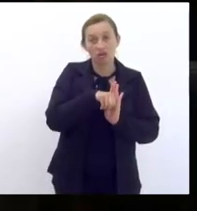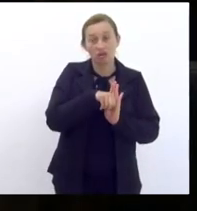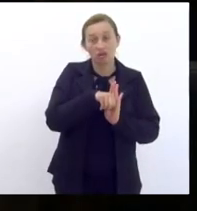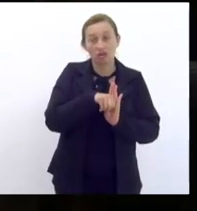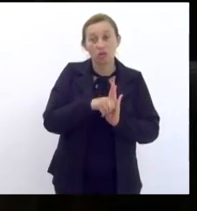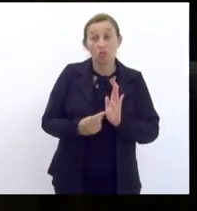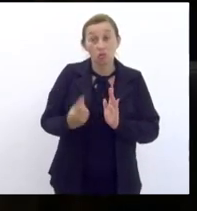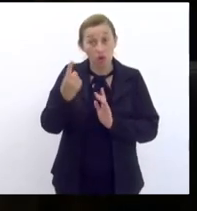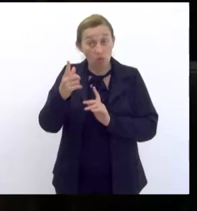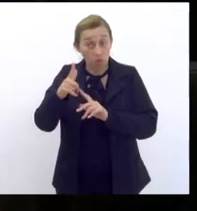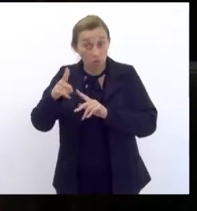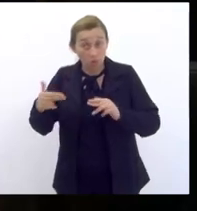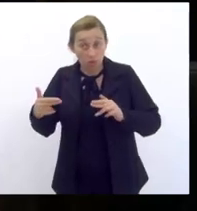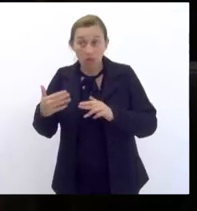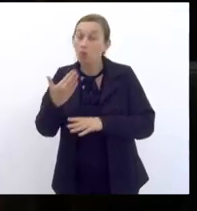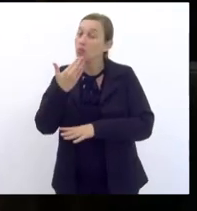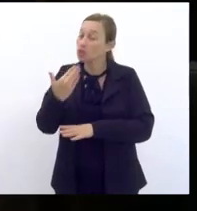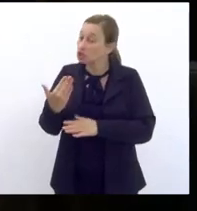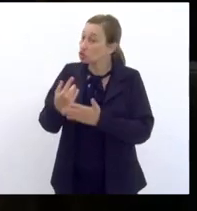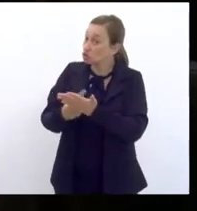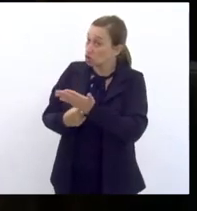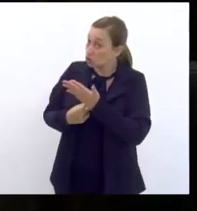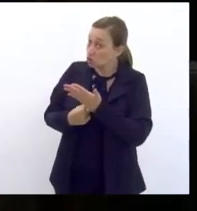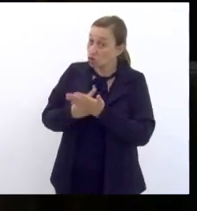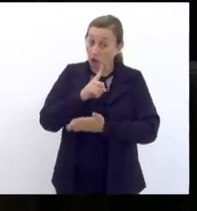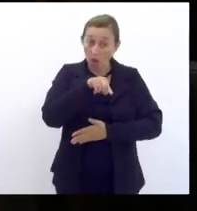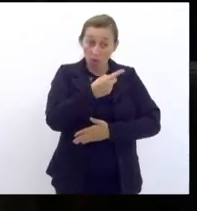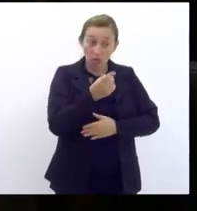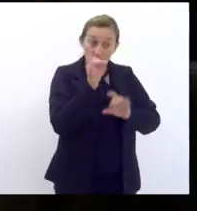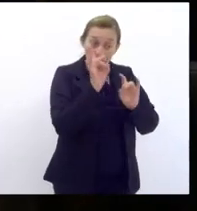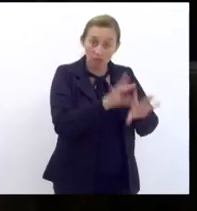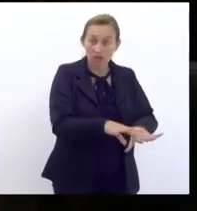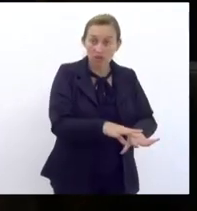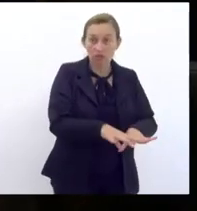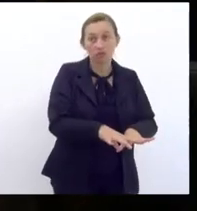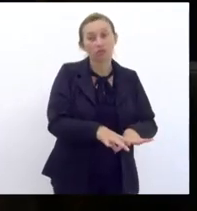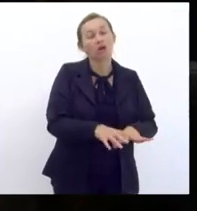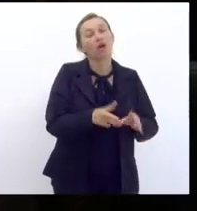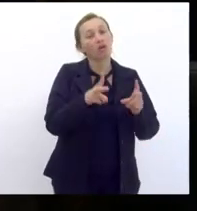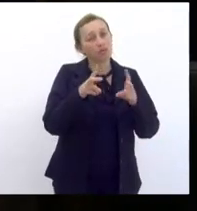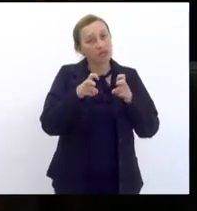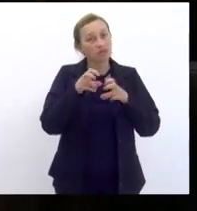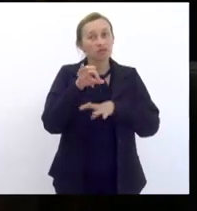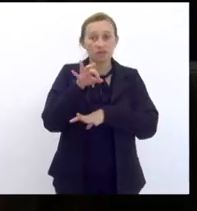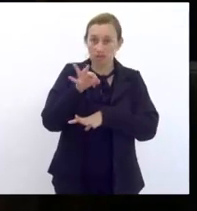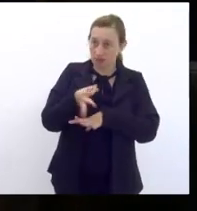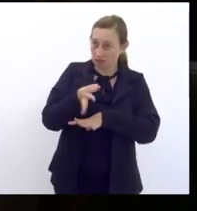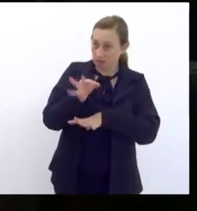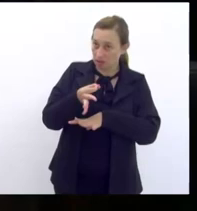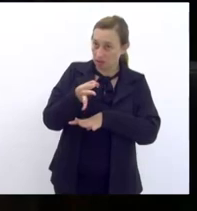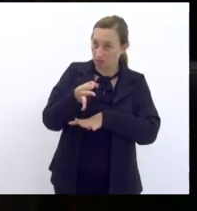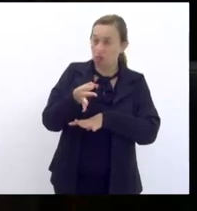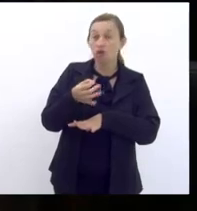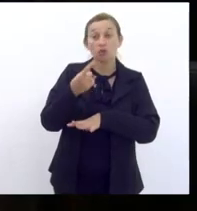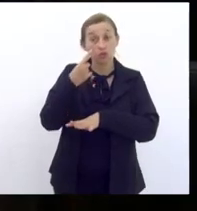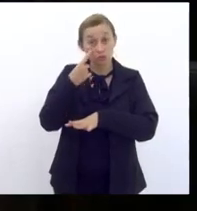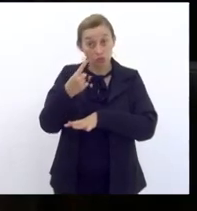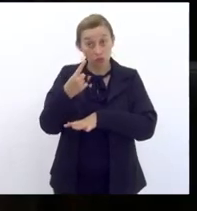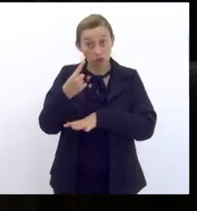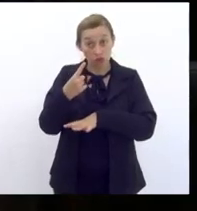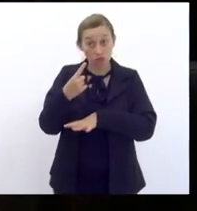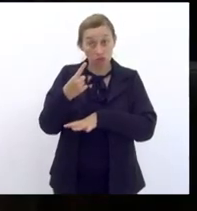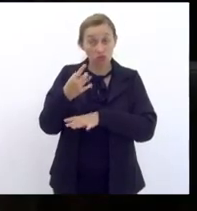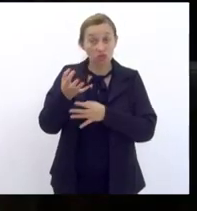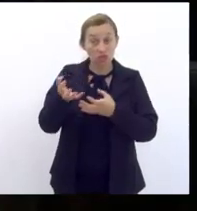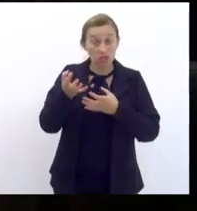é um pedido de ajuda outra coisa é abandona e dá para perceber perfeitamente no meu portão quando tá querendo